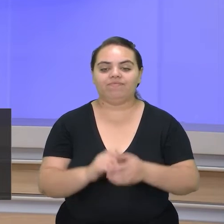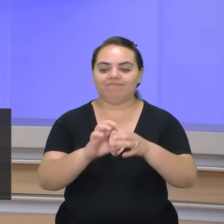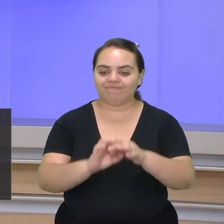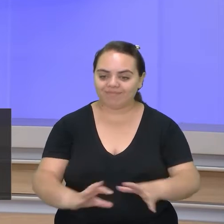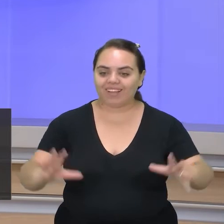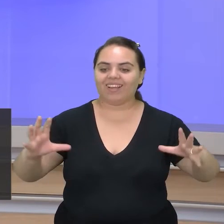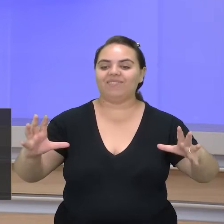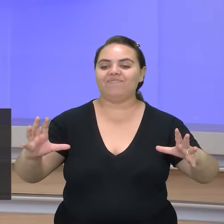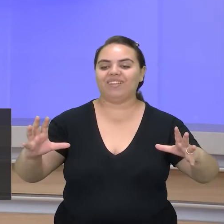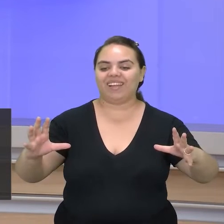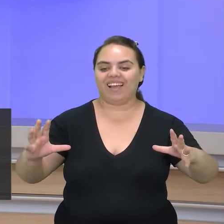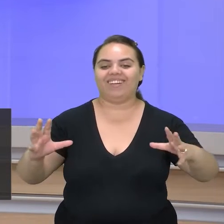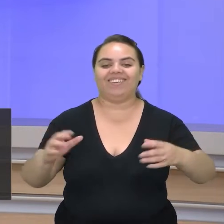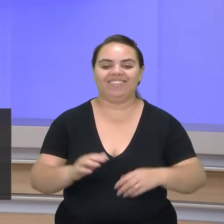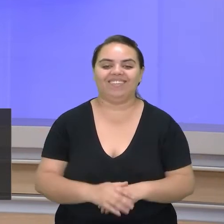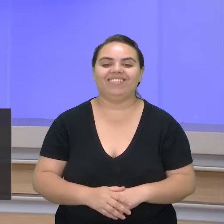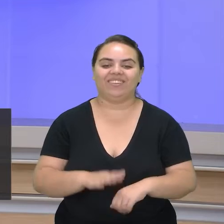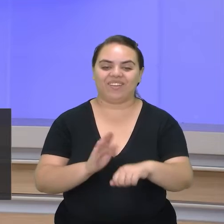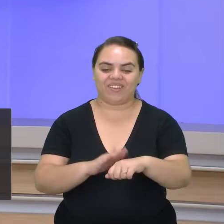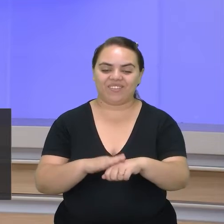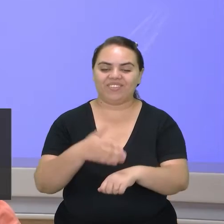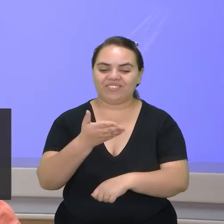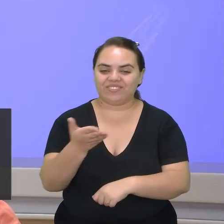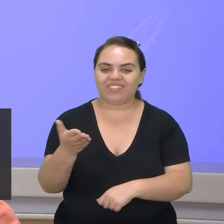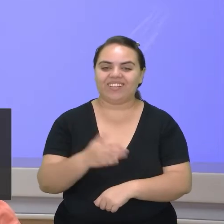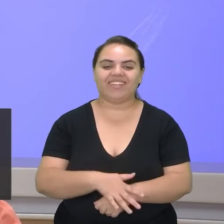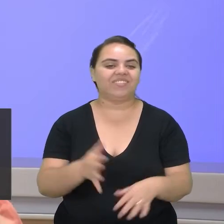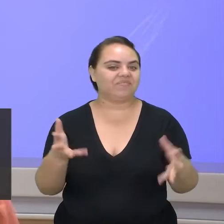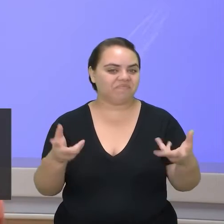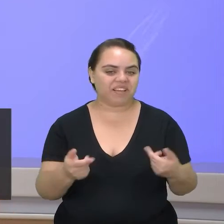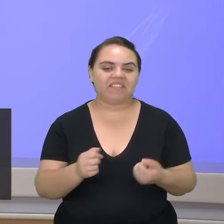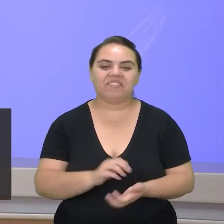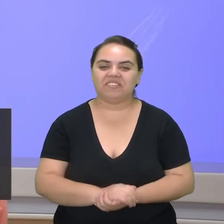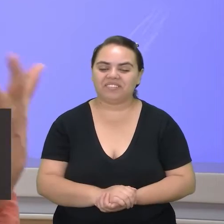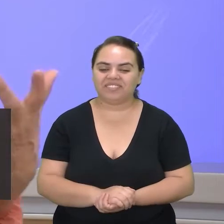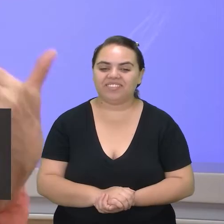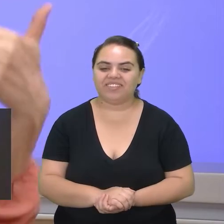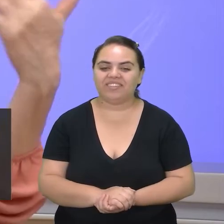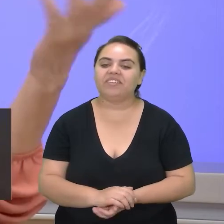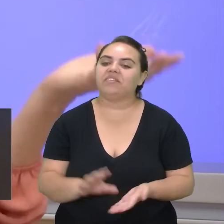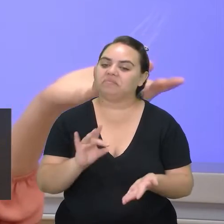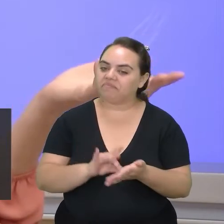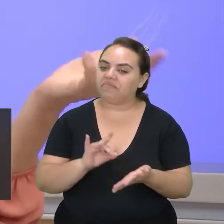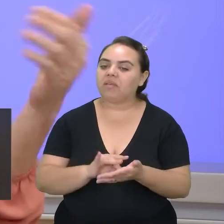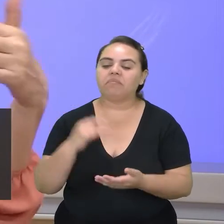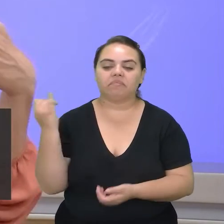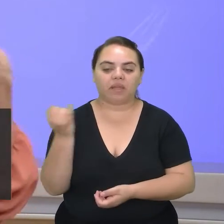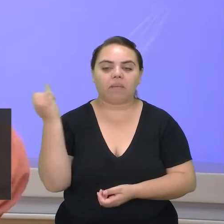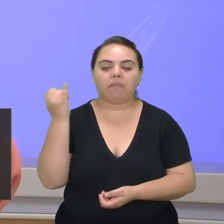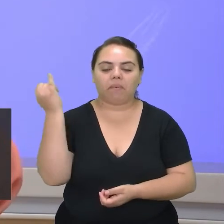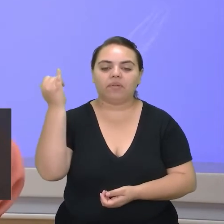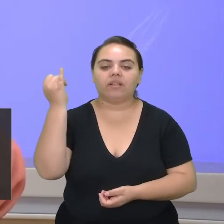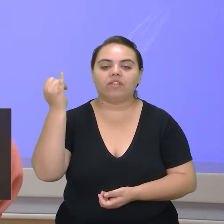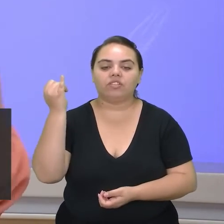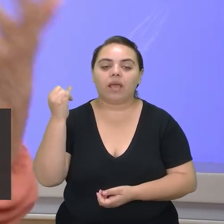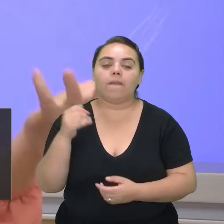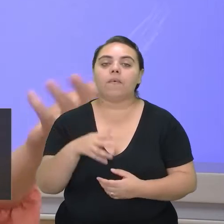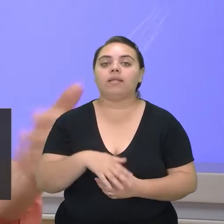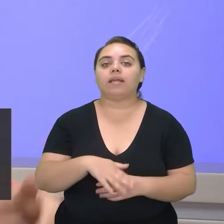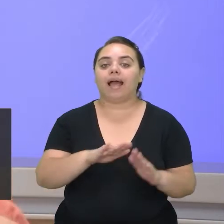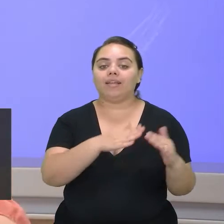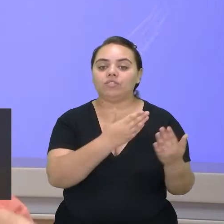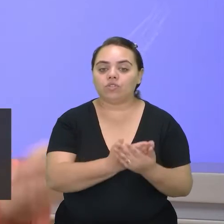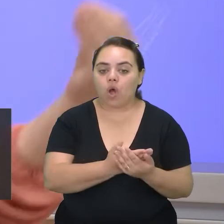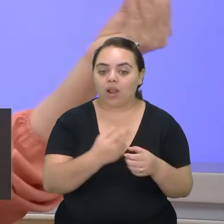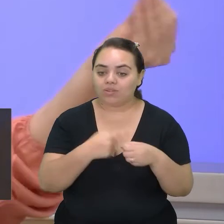ampliar, né? Não, A maravilhoso. atuação de vocês. Maravilhoso. Isso. E é essencial. Pelo menos assim, as escolas do interior têm